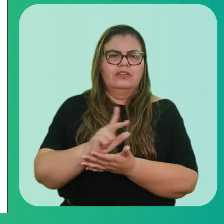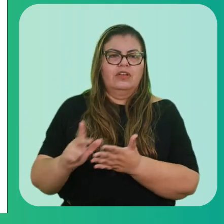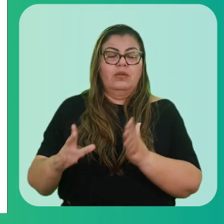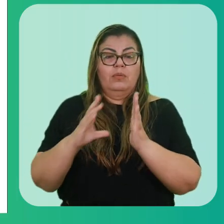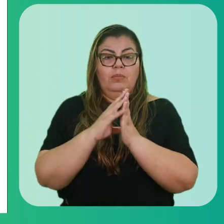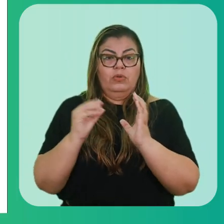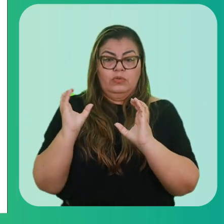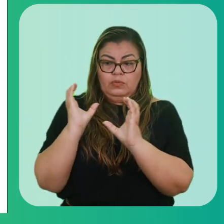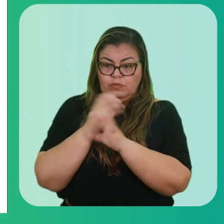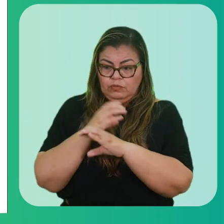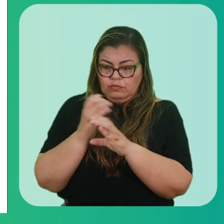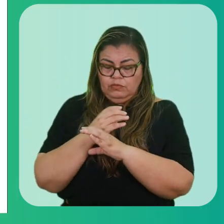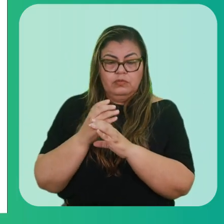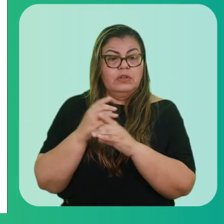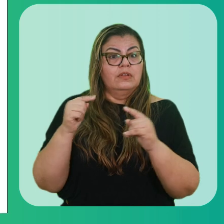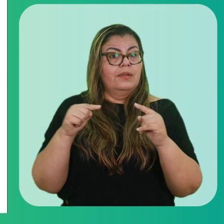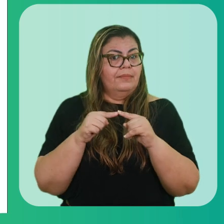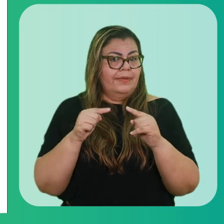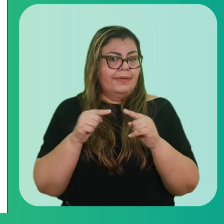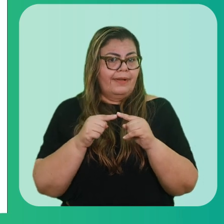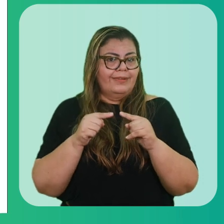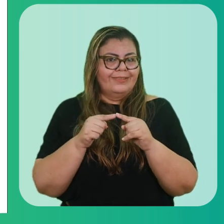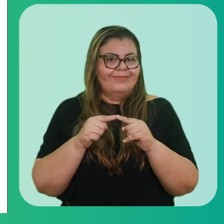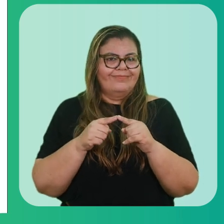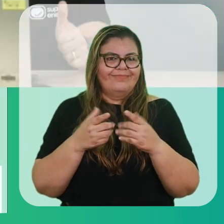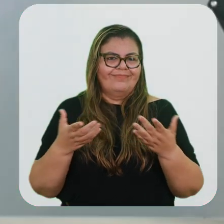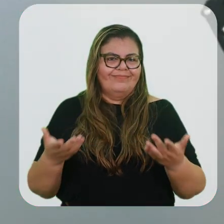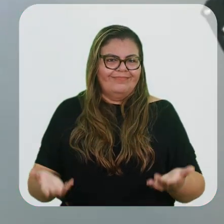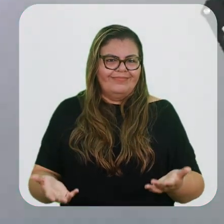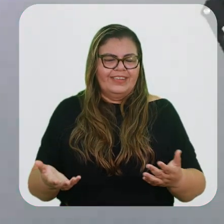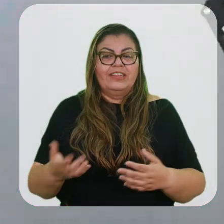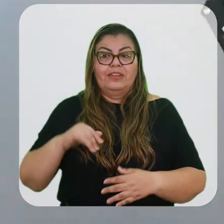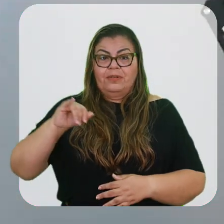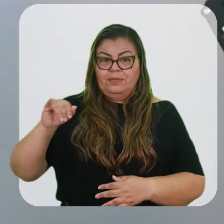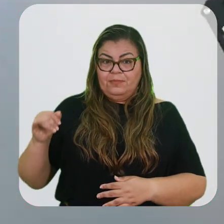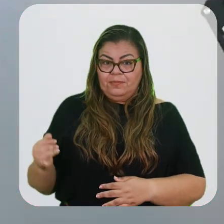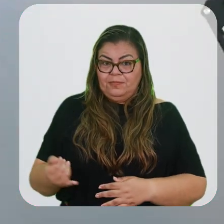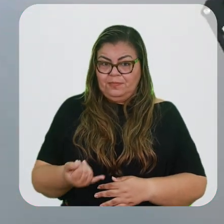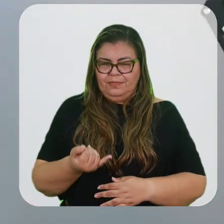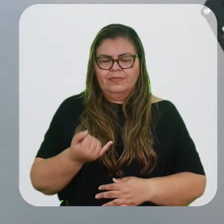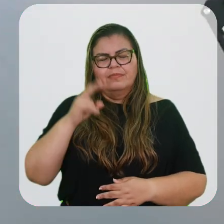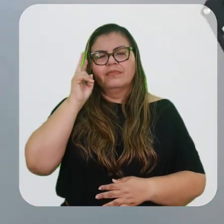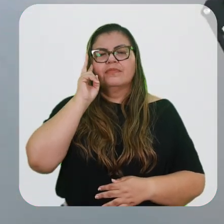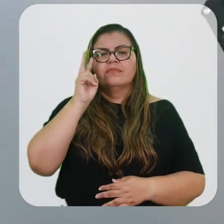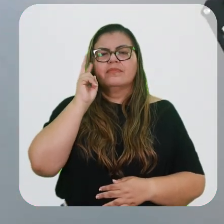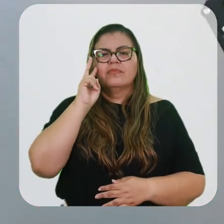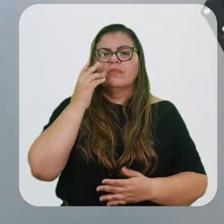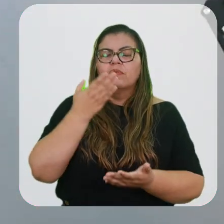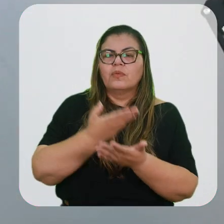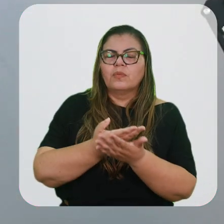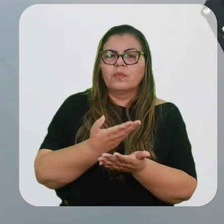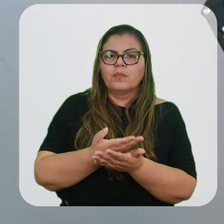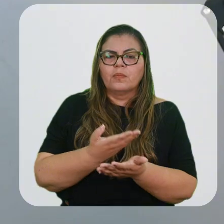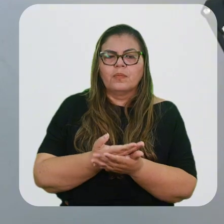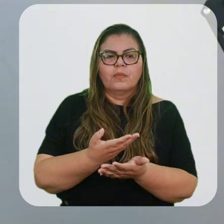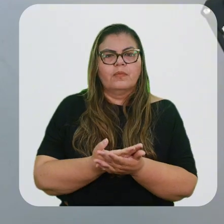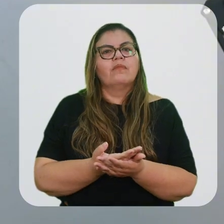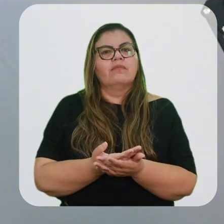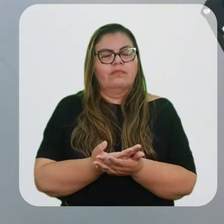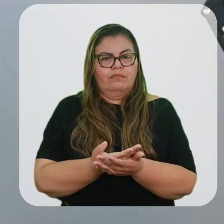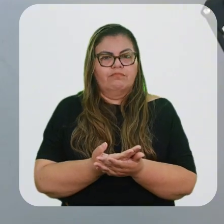então, aplicados à compreensão da vida. Pois é isso. Espero que você tenha aproveitado e, olha, lembre-se de